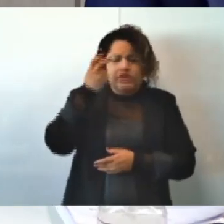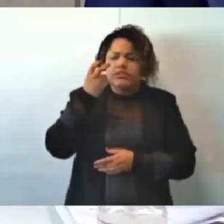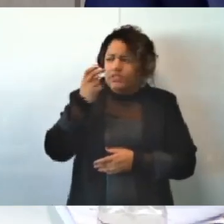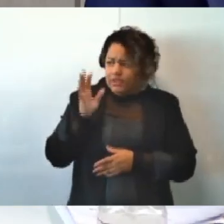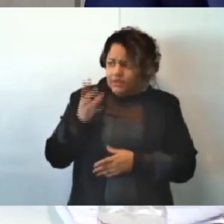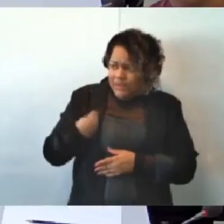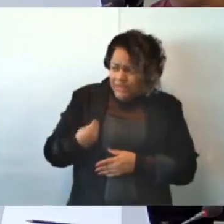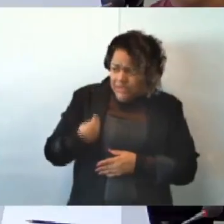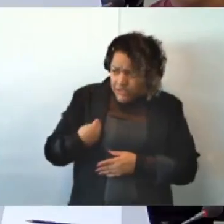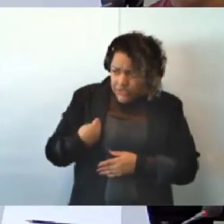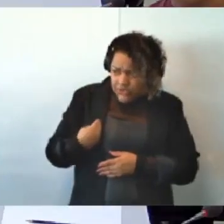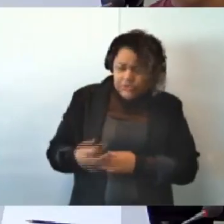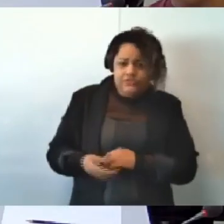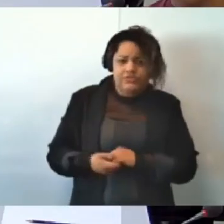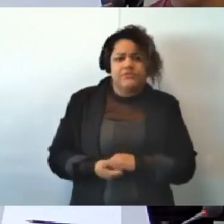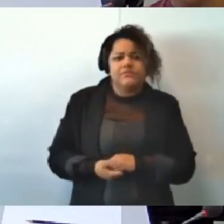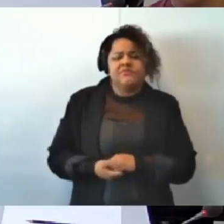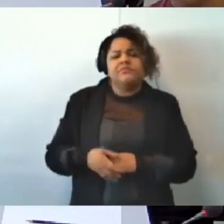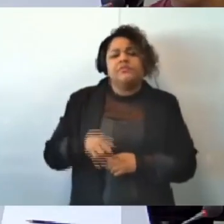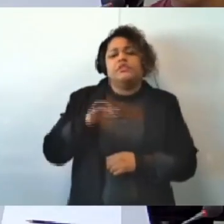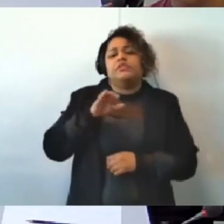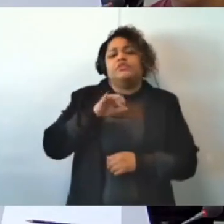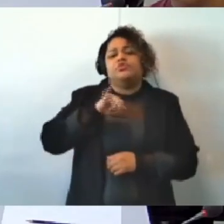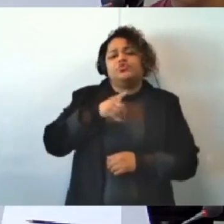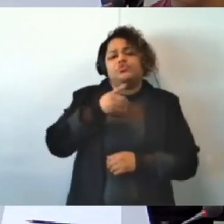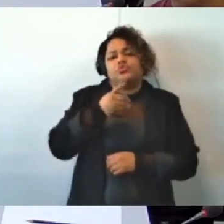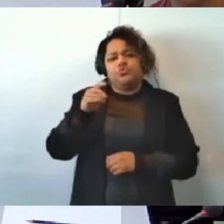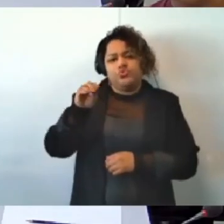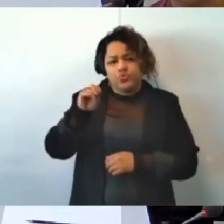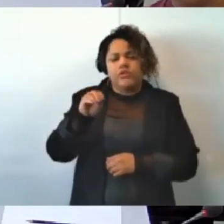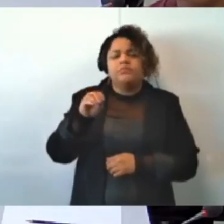João Antônio Fleury Teixeira, secretário municipal de política urbana.